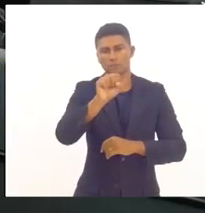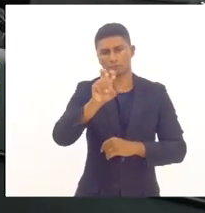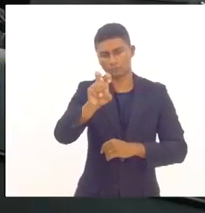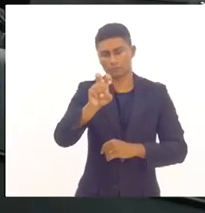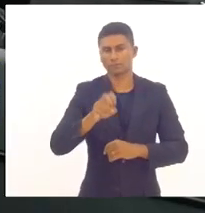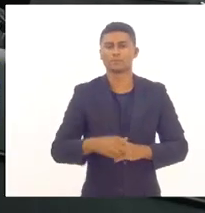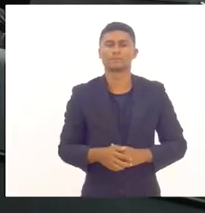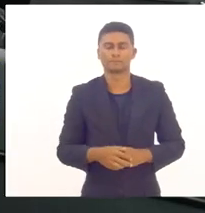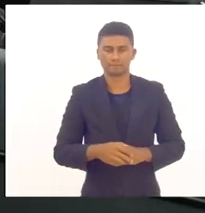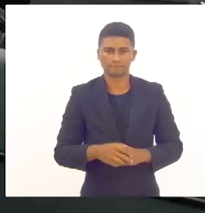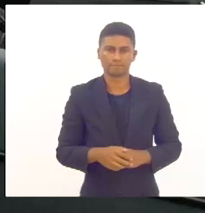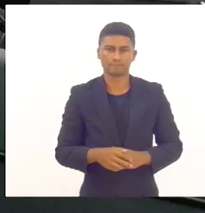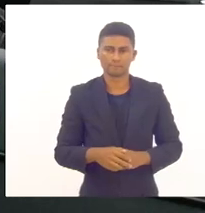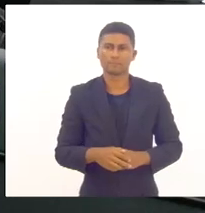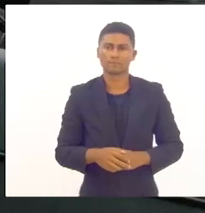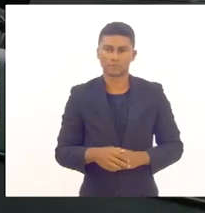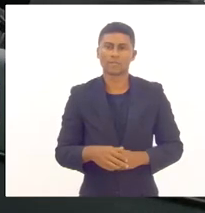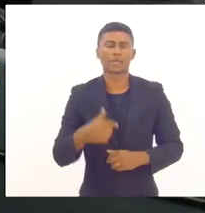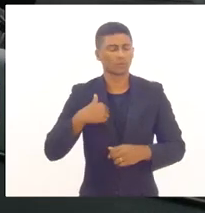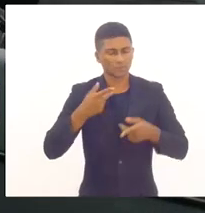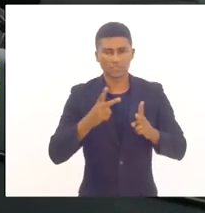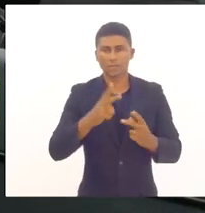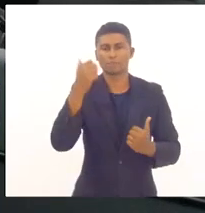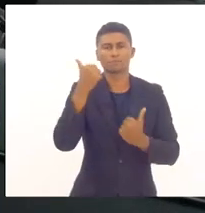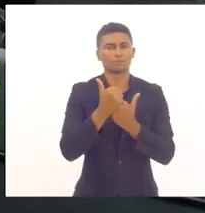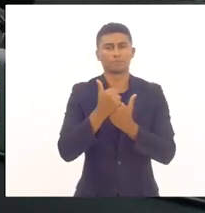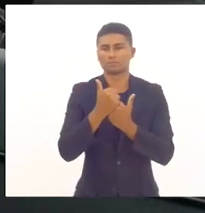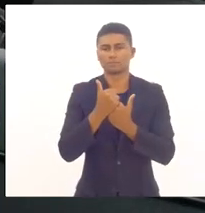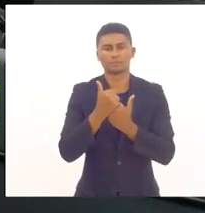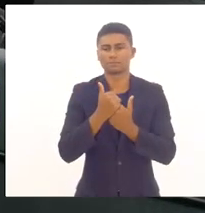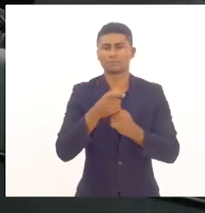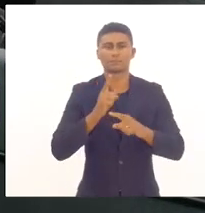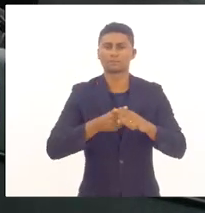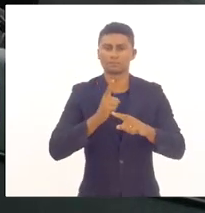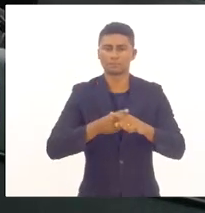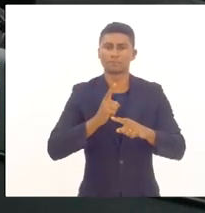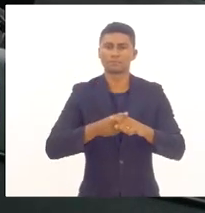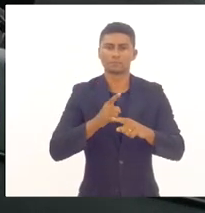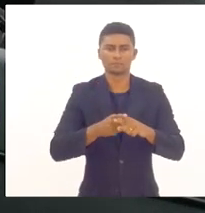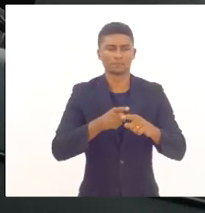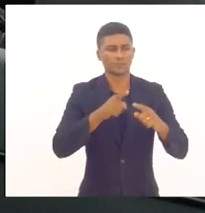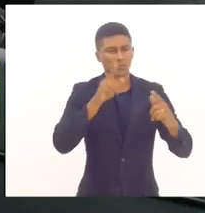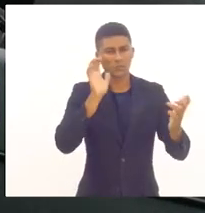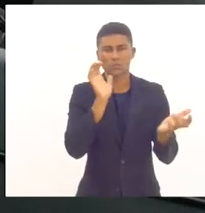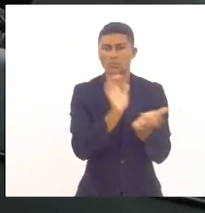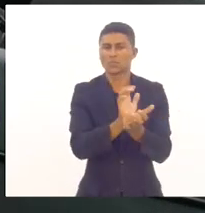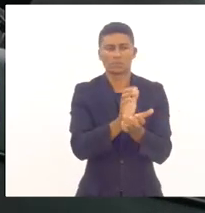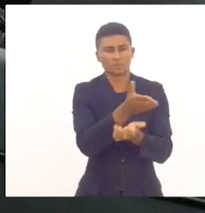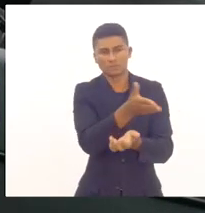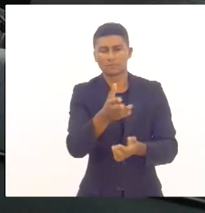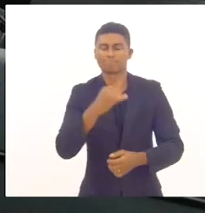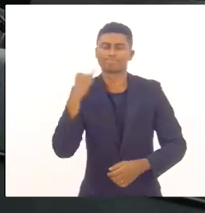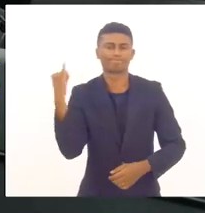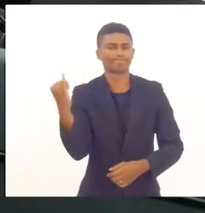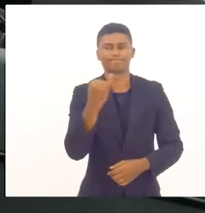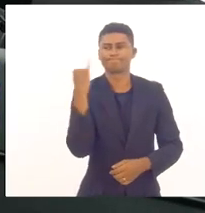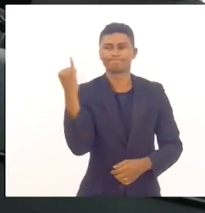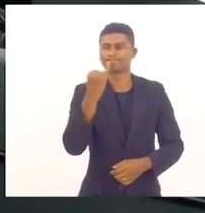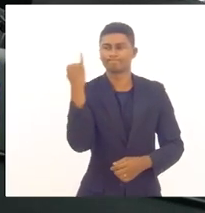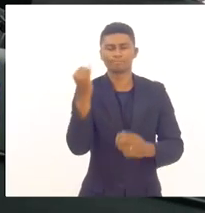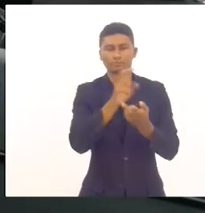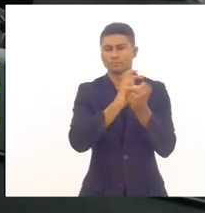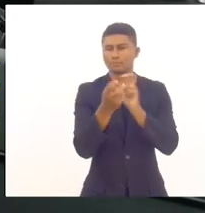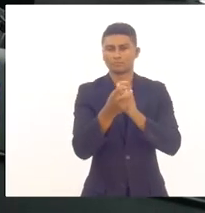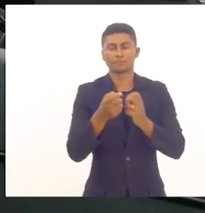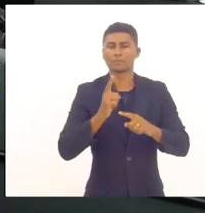8685, e obviamente que eu vou defendê-la sempre, porque o papel das federações é muito importante para a capoeira. As